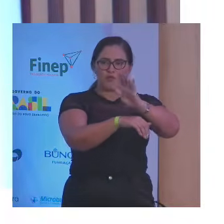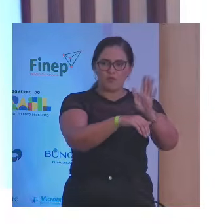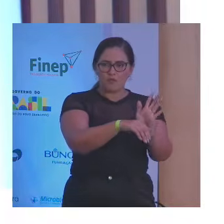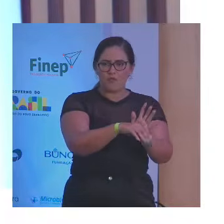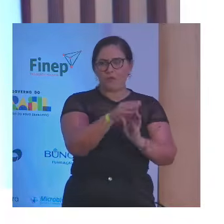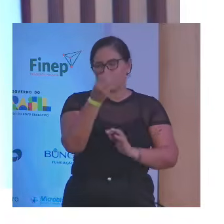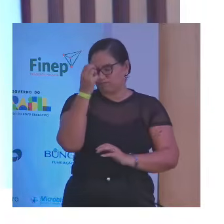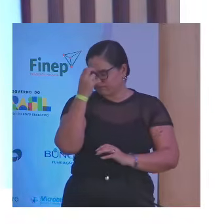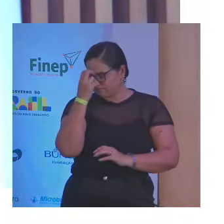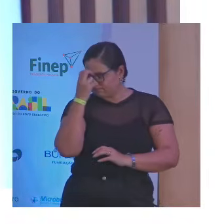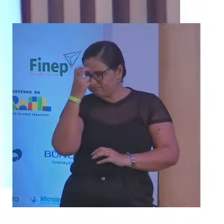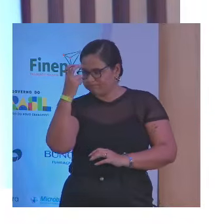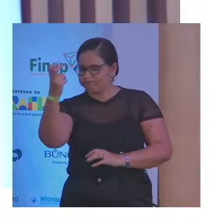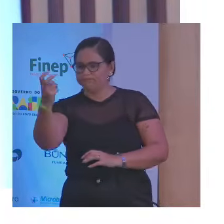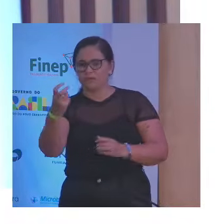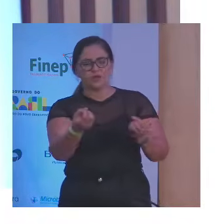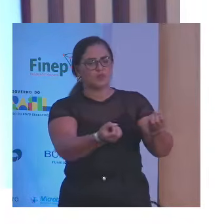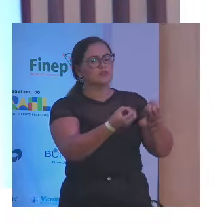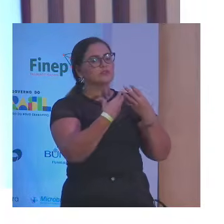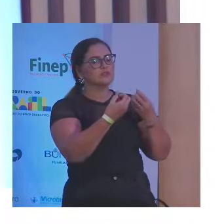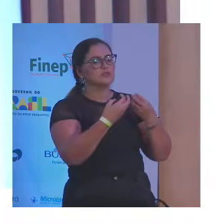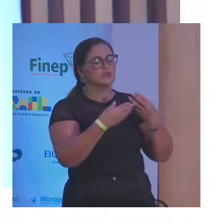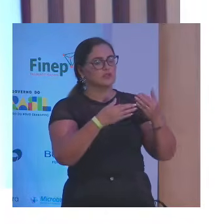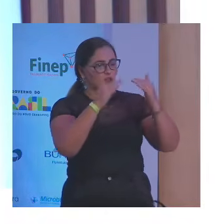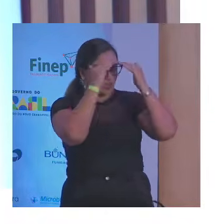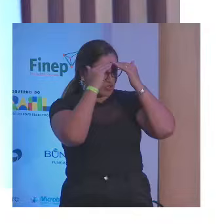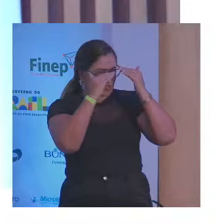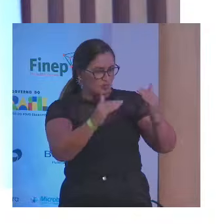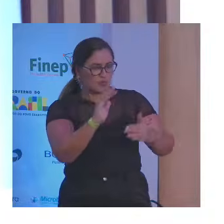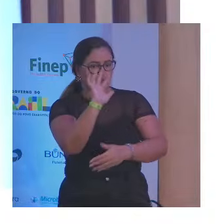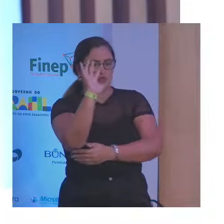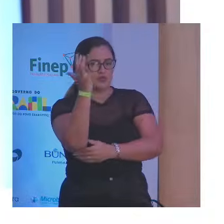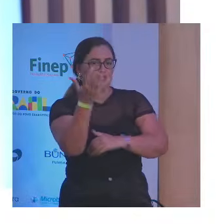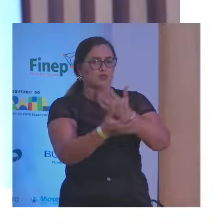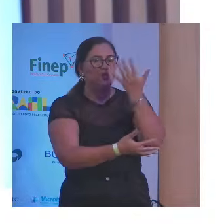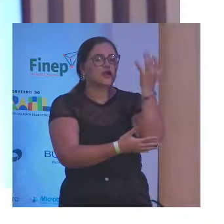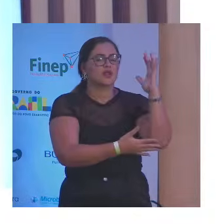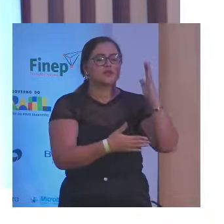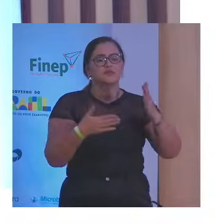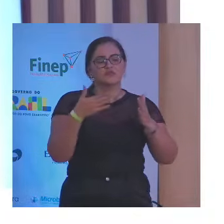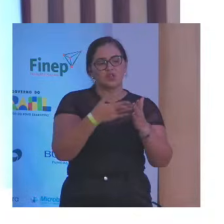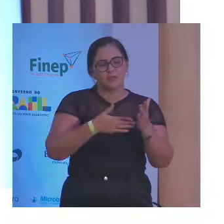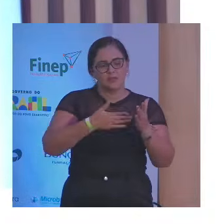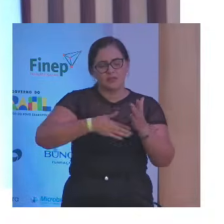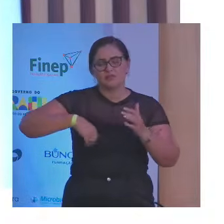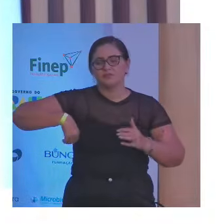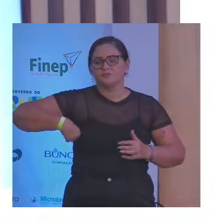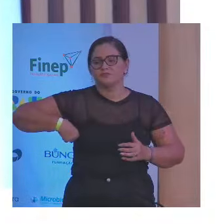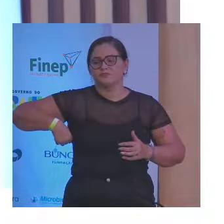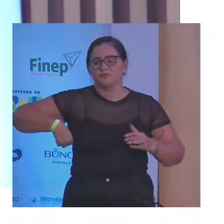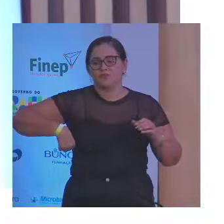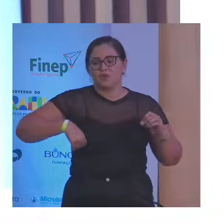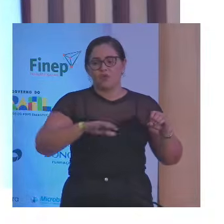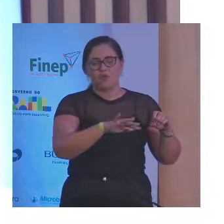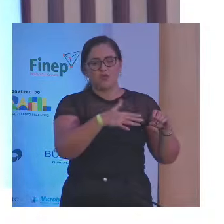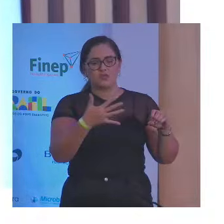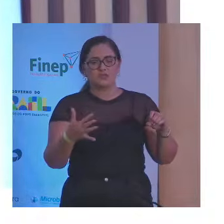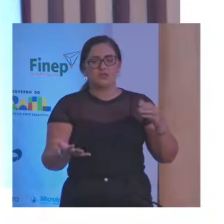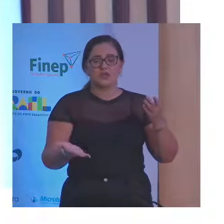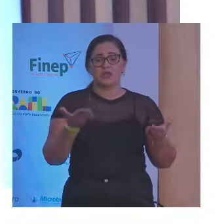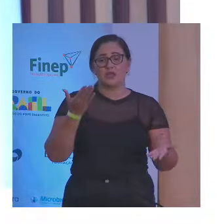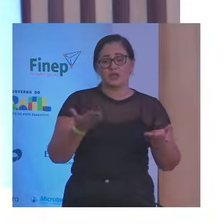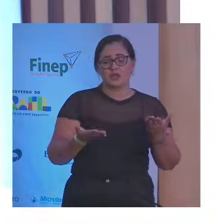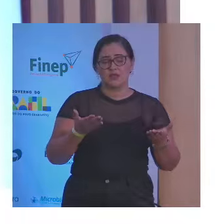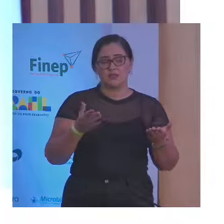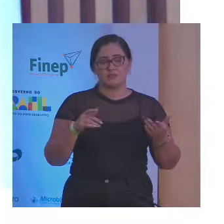grande sabedoria, nos ensinam a respeito da natureza e dos nossos limites. Um oceano em equilíbrio depende